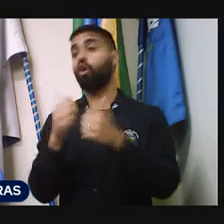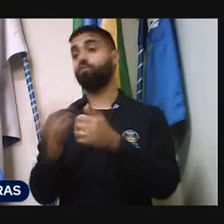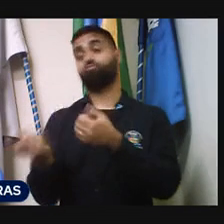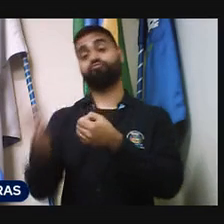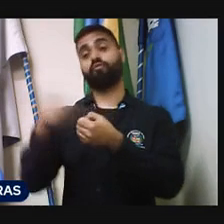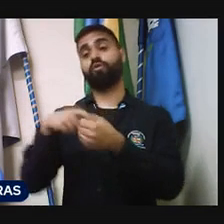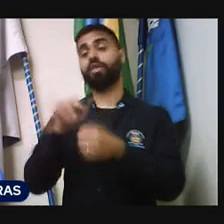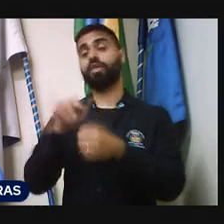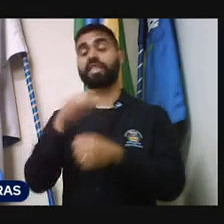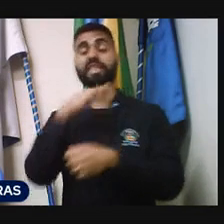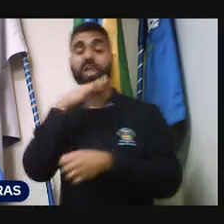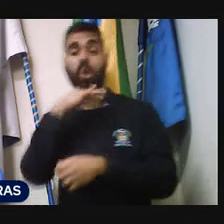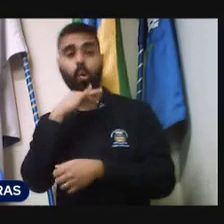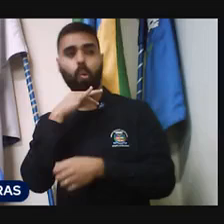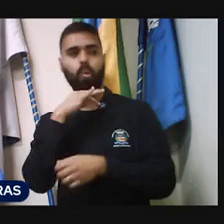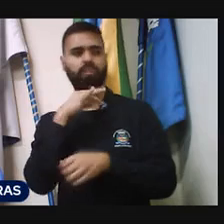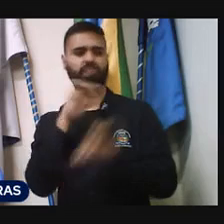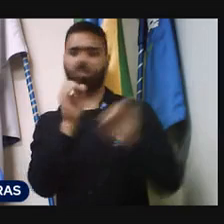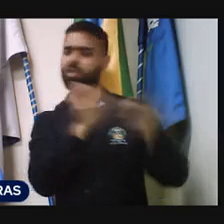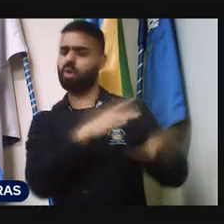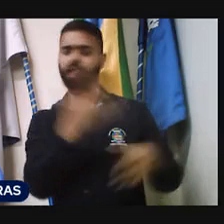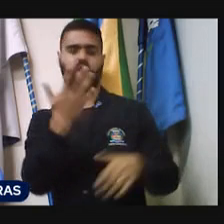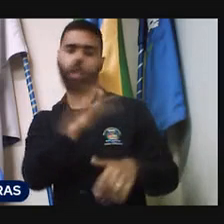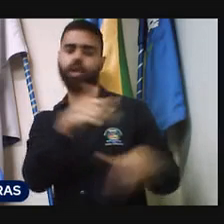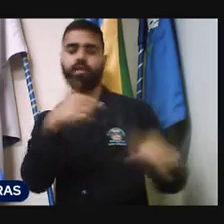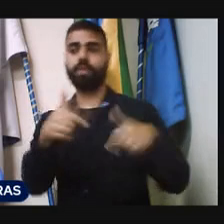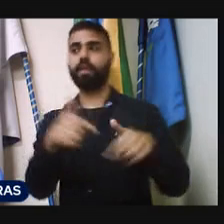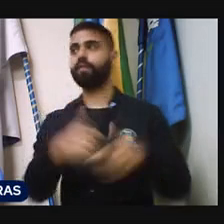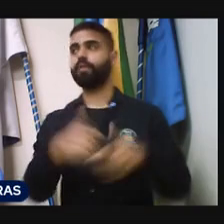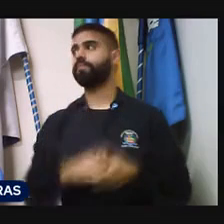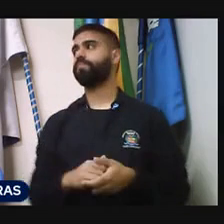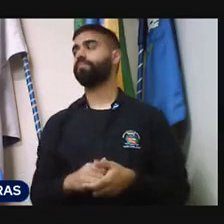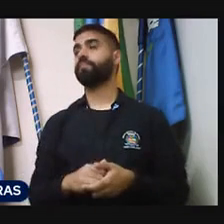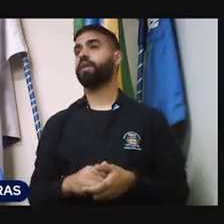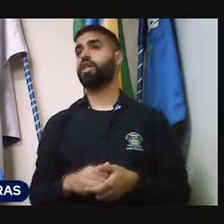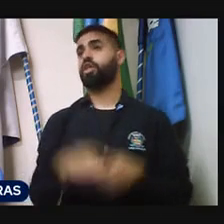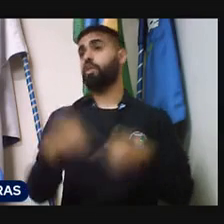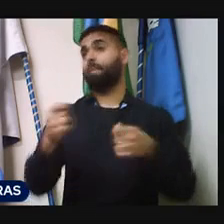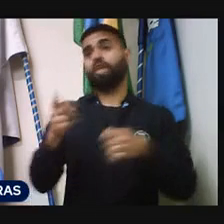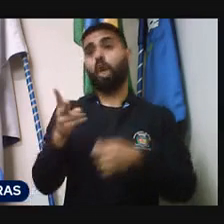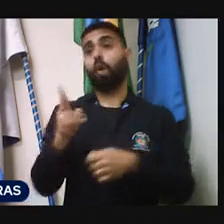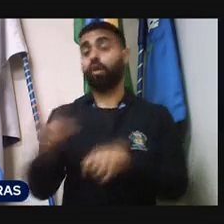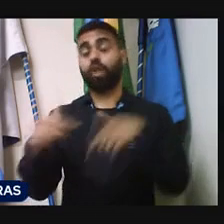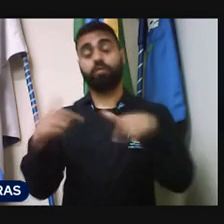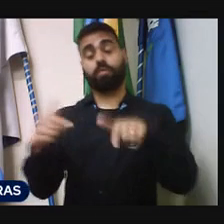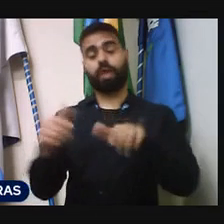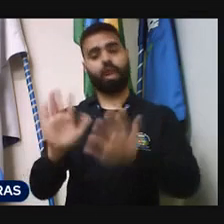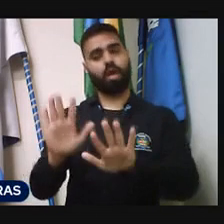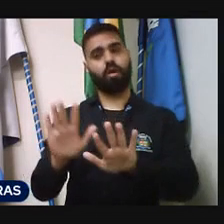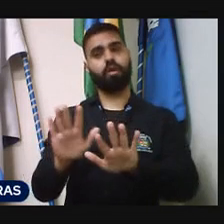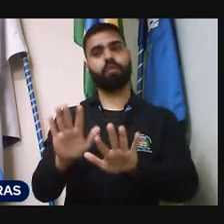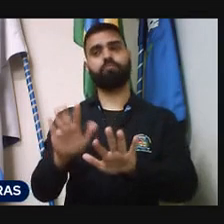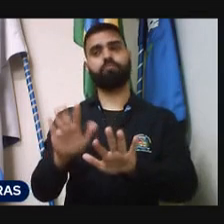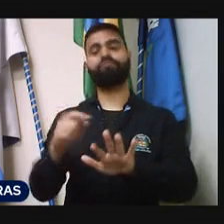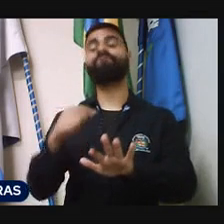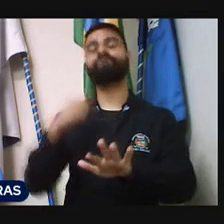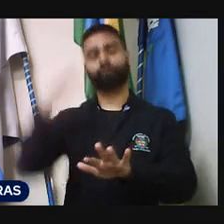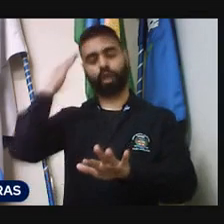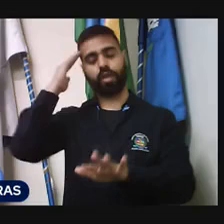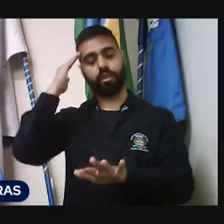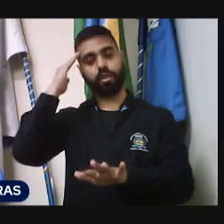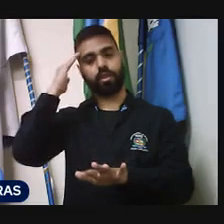se tá ruim largo o serviço não é obrigado a ficar no serviço hoje é que entende